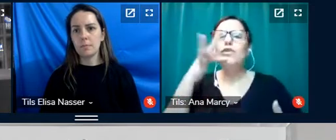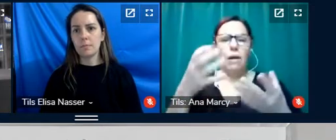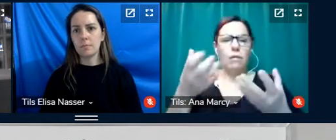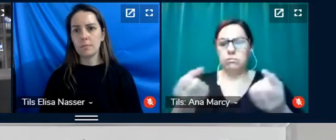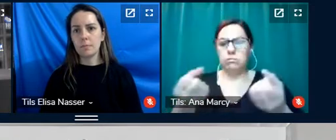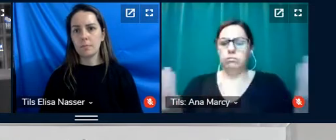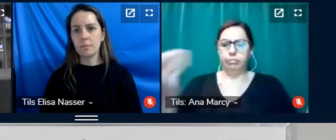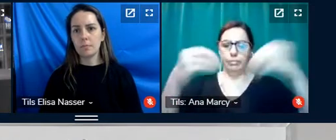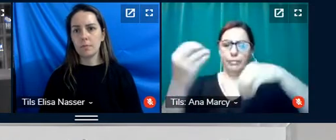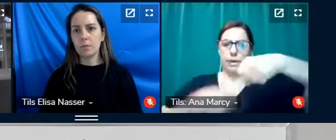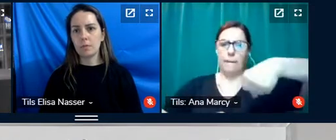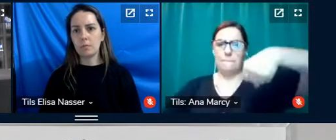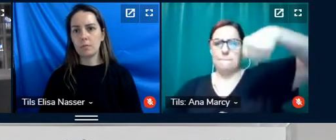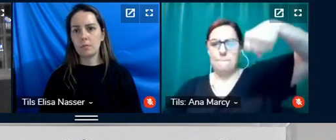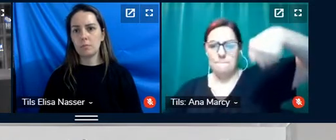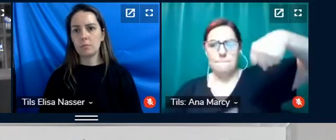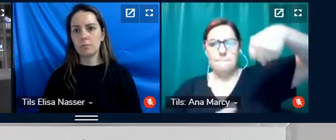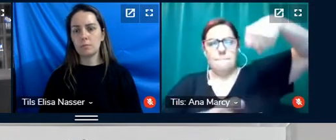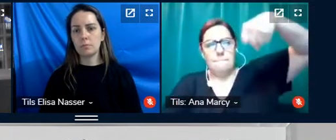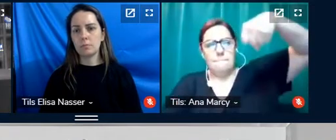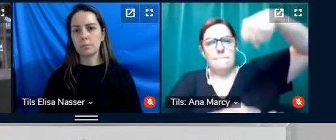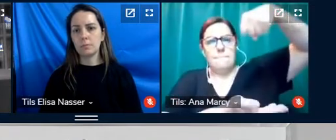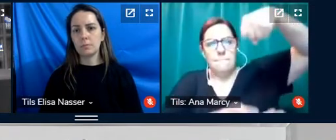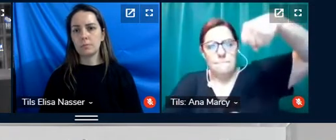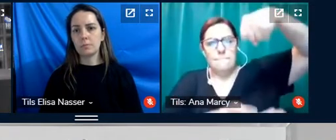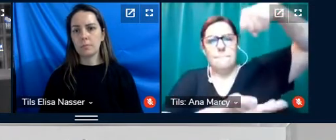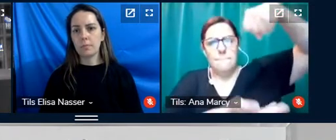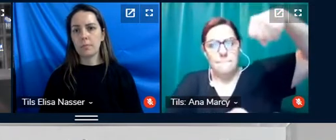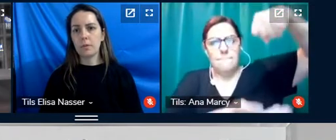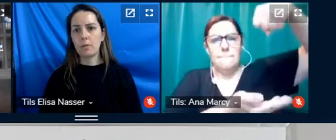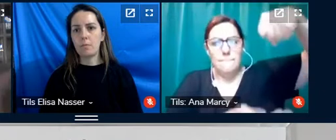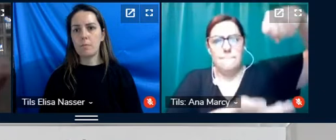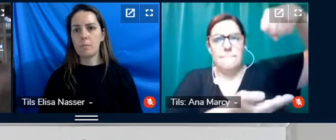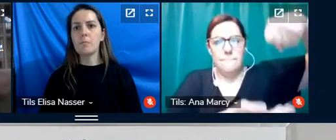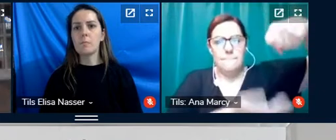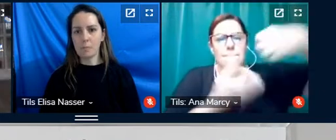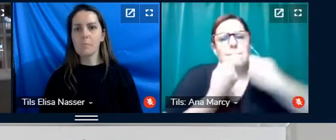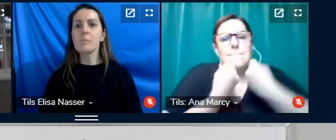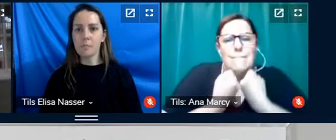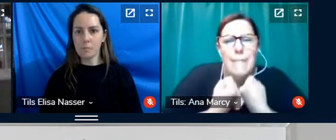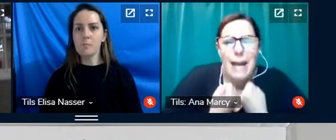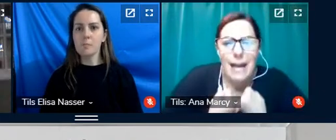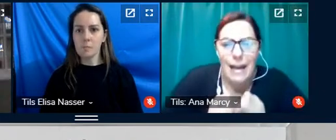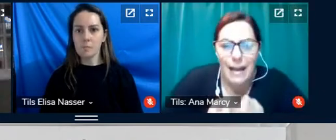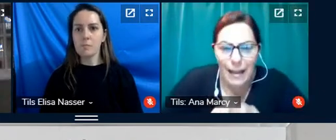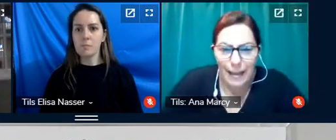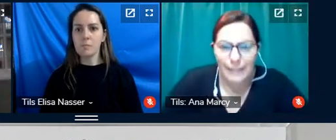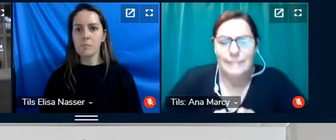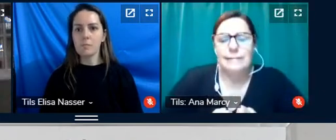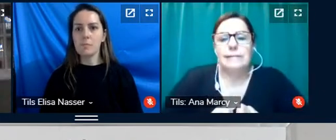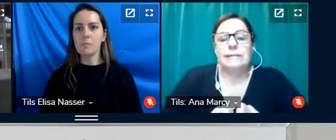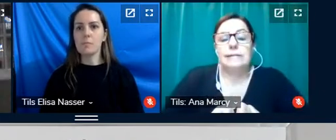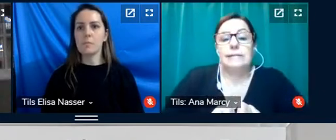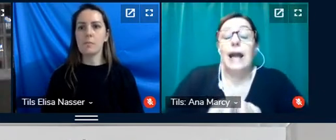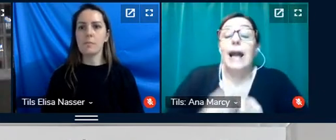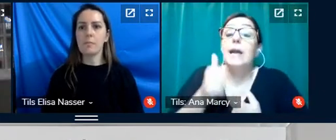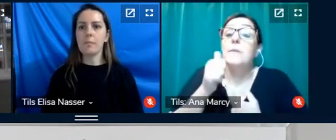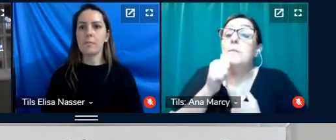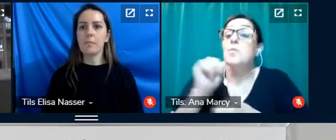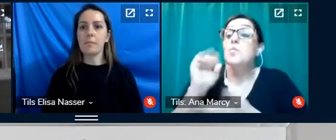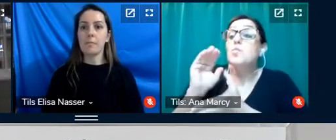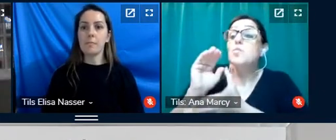fruta e estou carregando sozinho, né? Aí a minha esposa diz